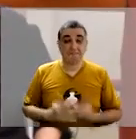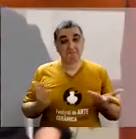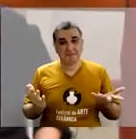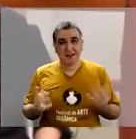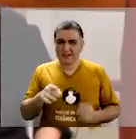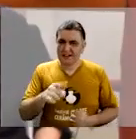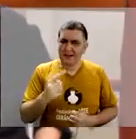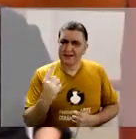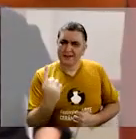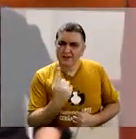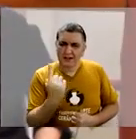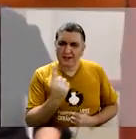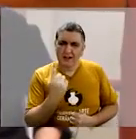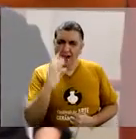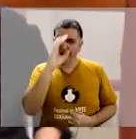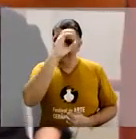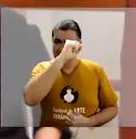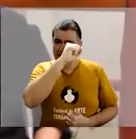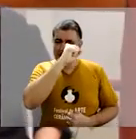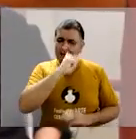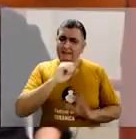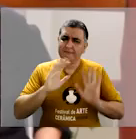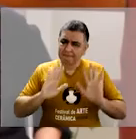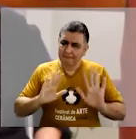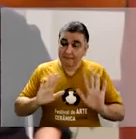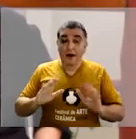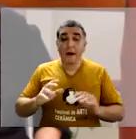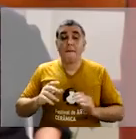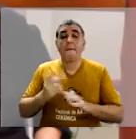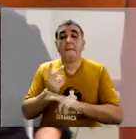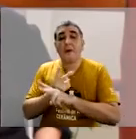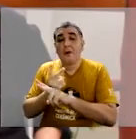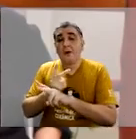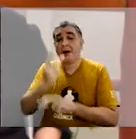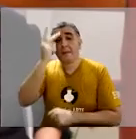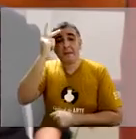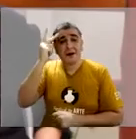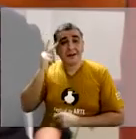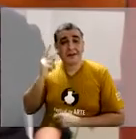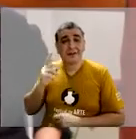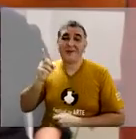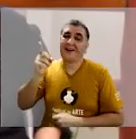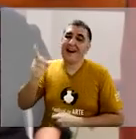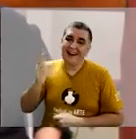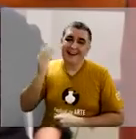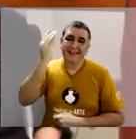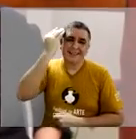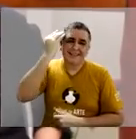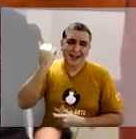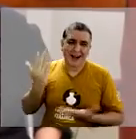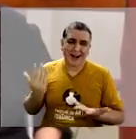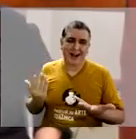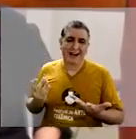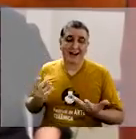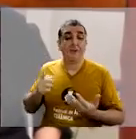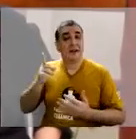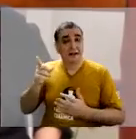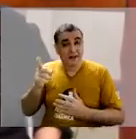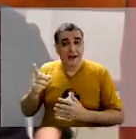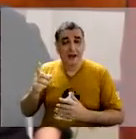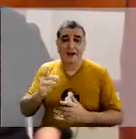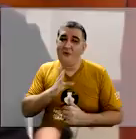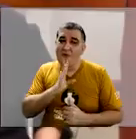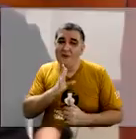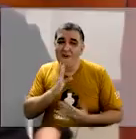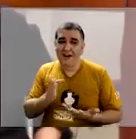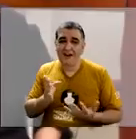fazer sozinho, porque ele vai demorar muito tempo e vai errar muito. Você tem que procurar um ceramista, um ateliê